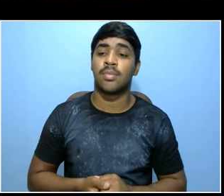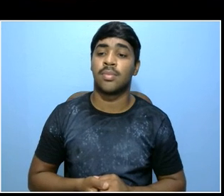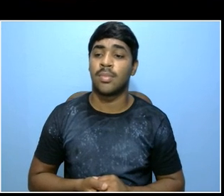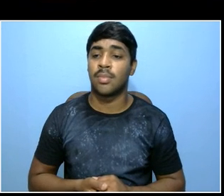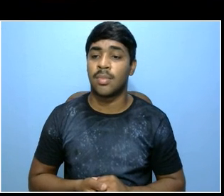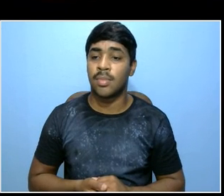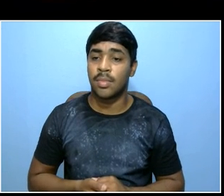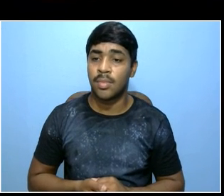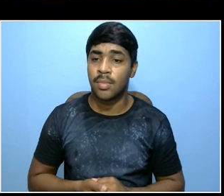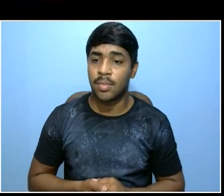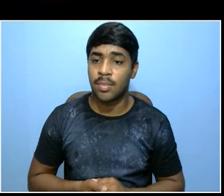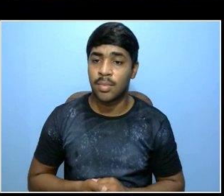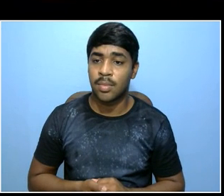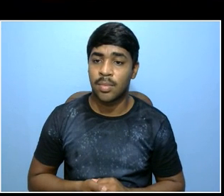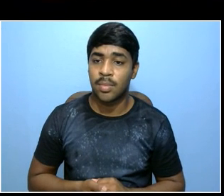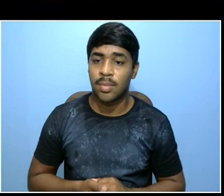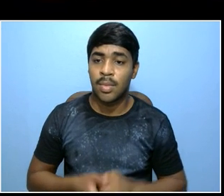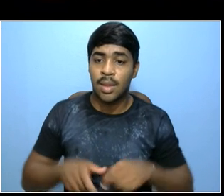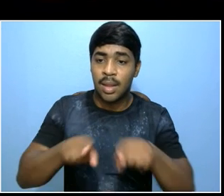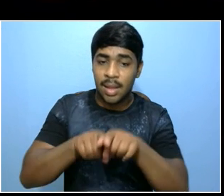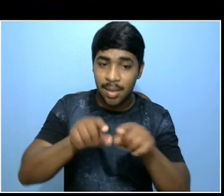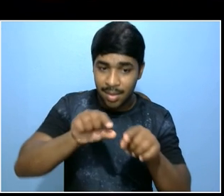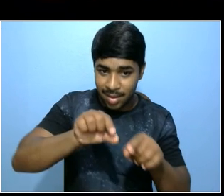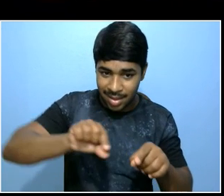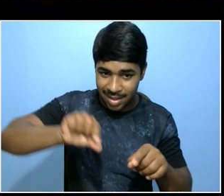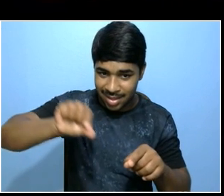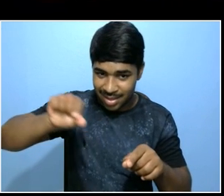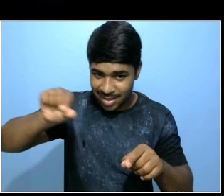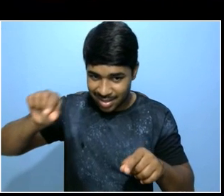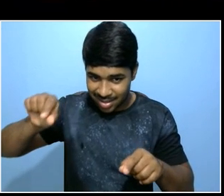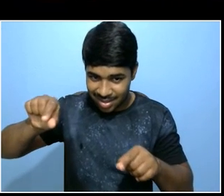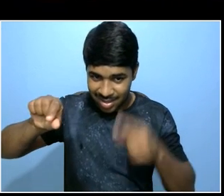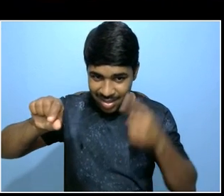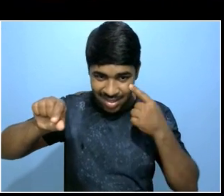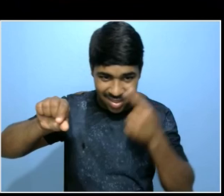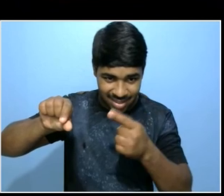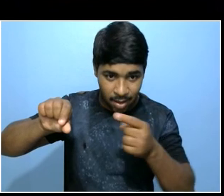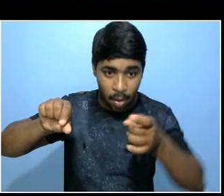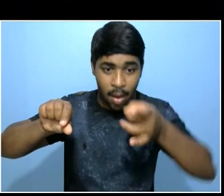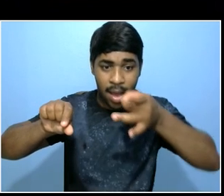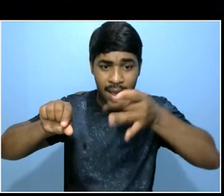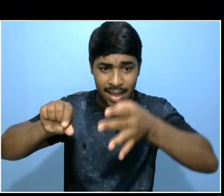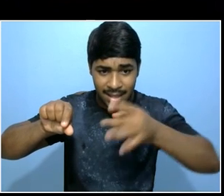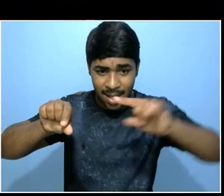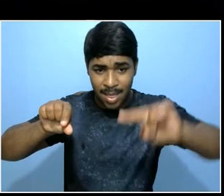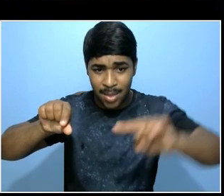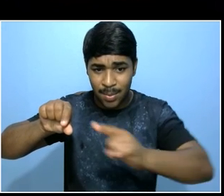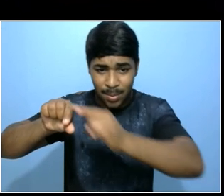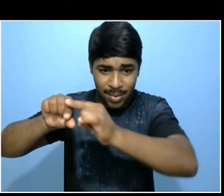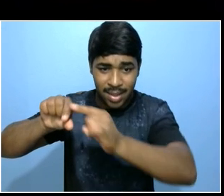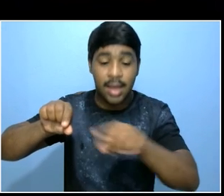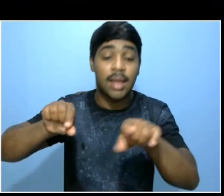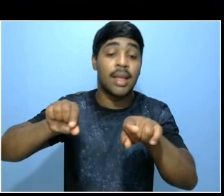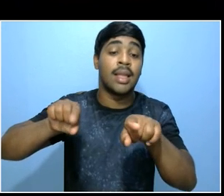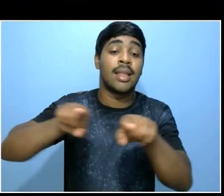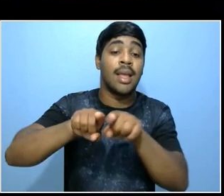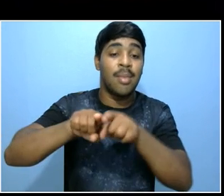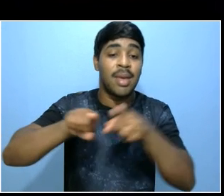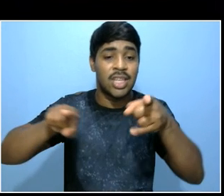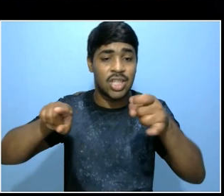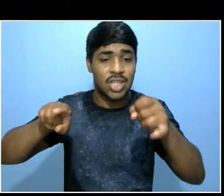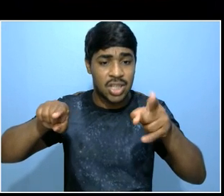uretra, é onde passa também a urina, tá? Então, no mesmo canal no homem passa a urina e também o sêmen. Claro